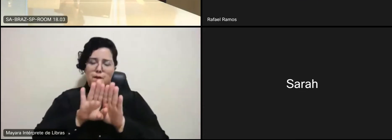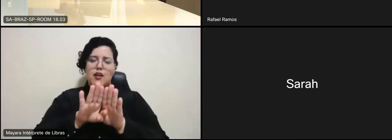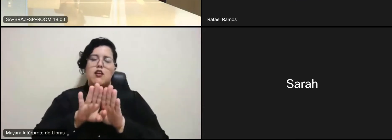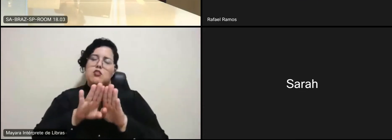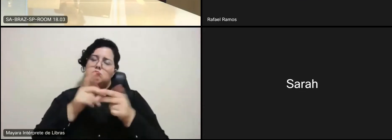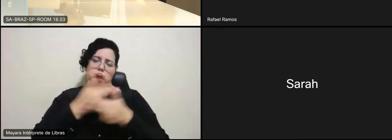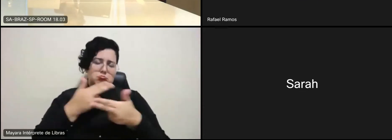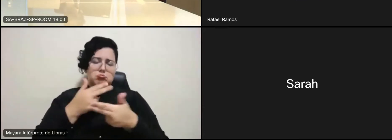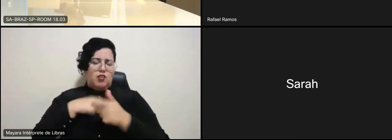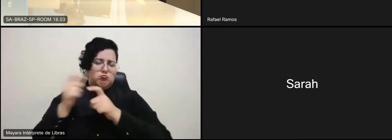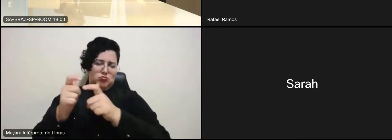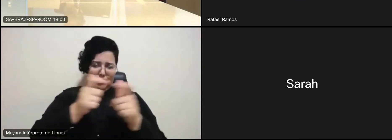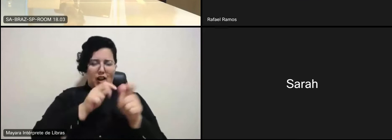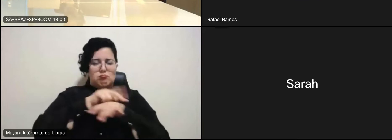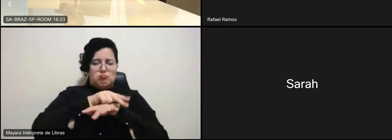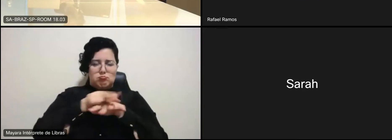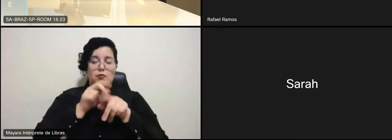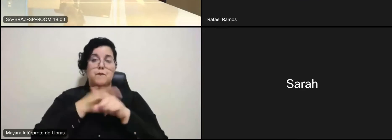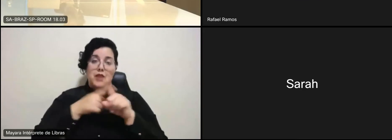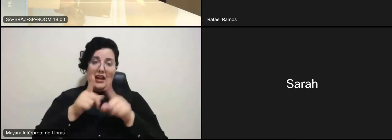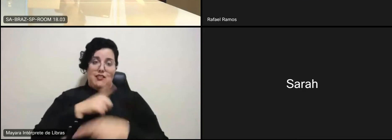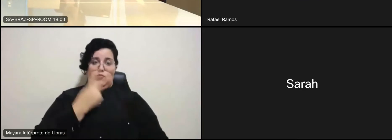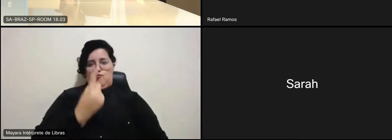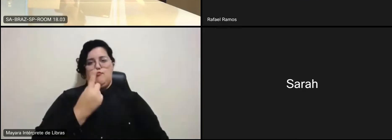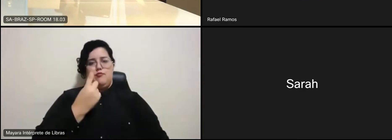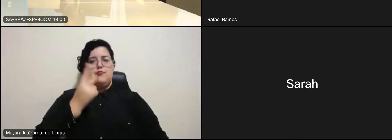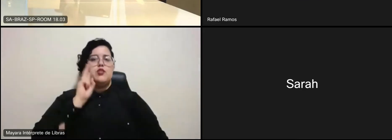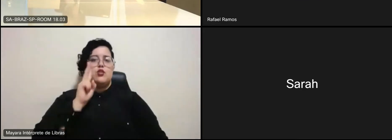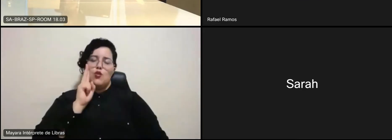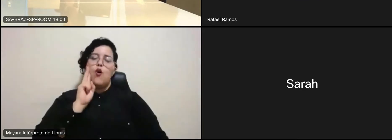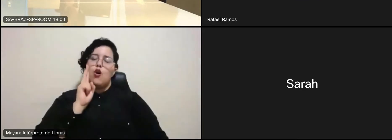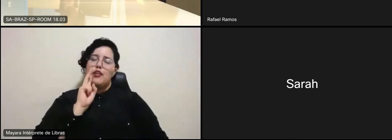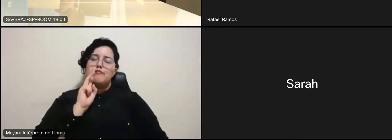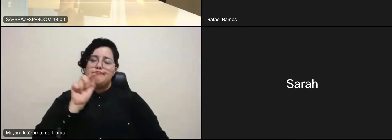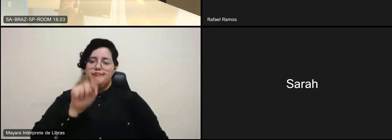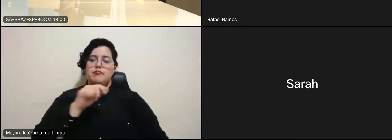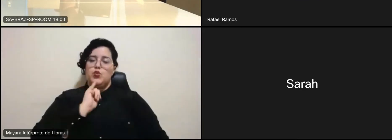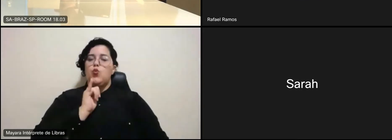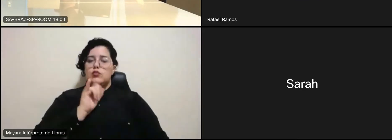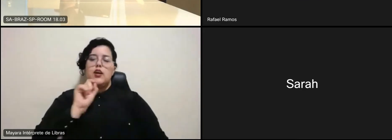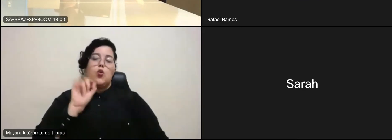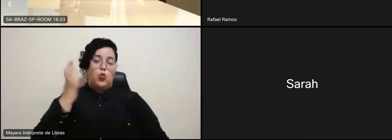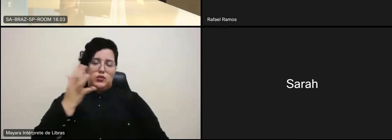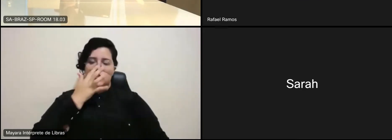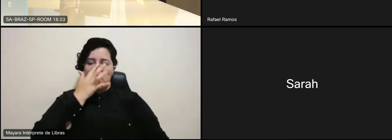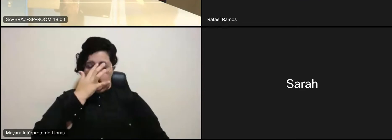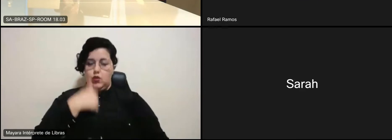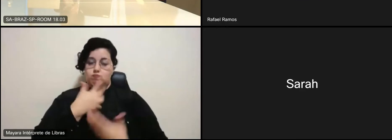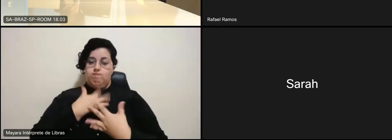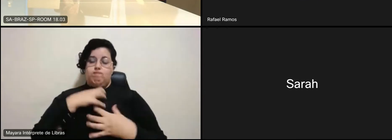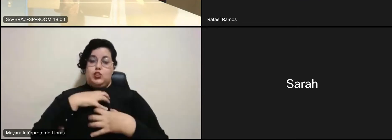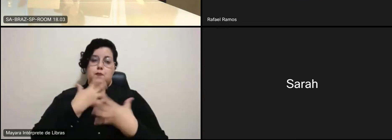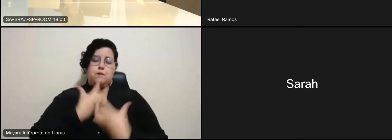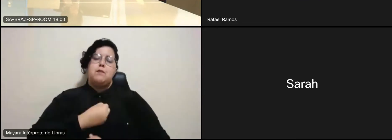escritórios. Mas teve uma situação que me chamou a atenção e que me deixou mal, assim, sabe? Quando você pensa,